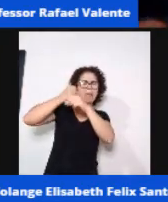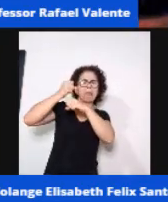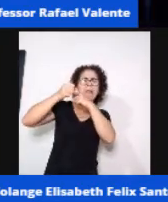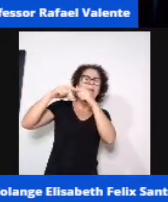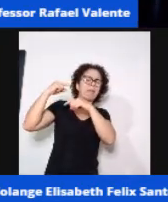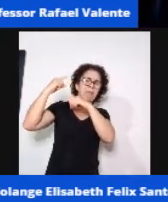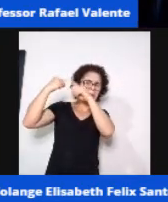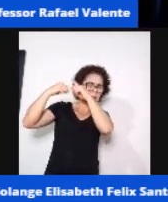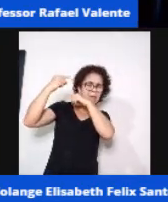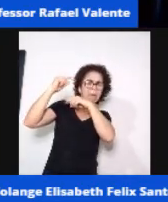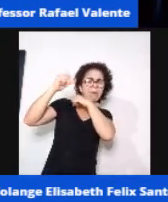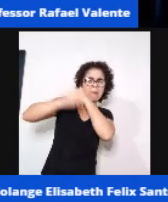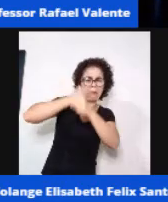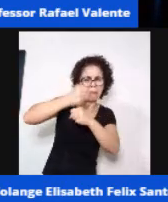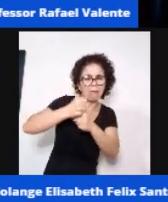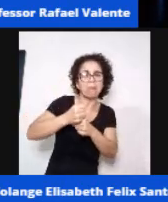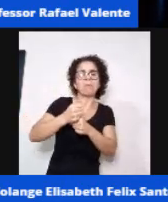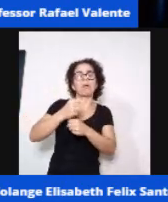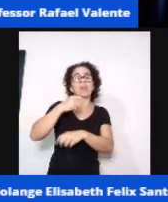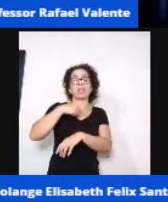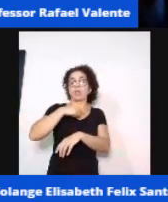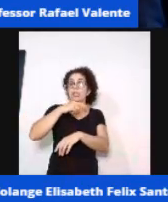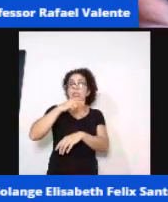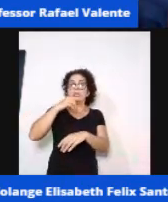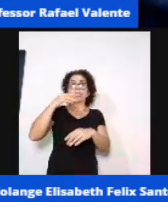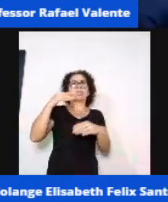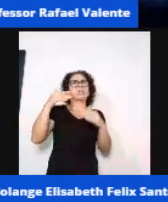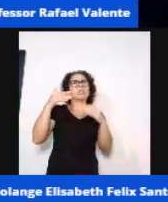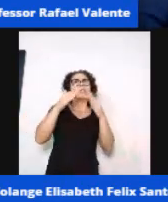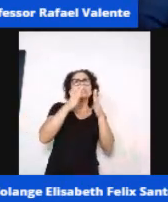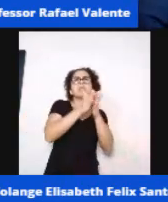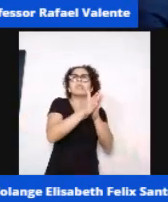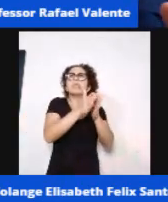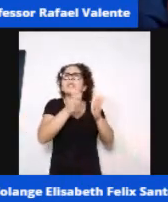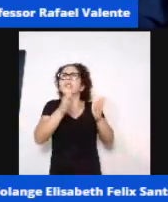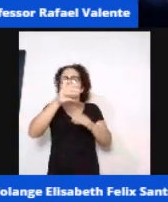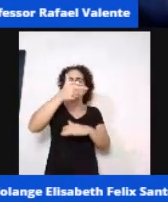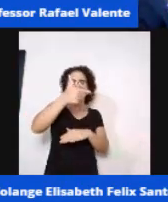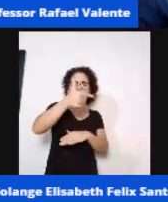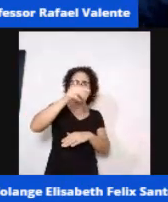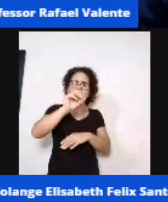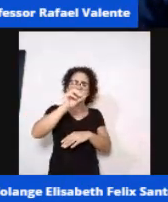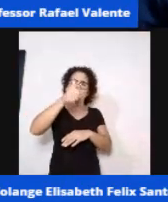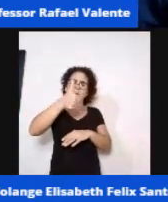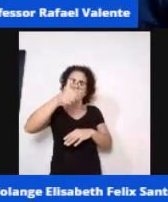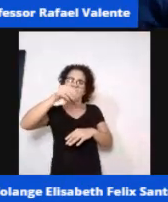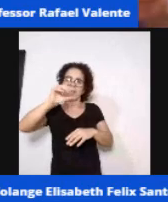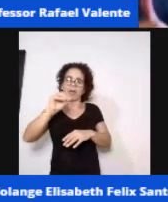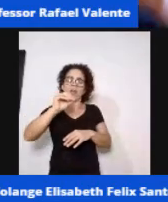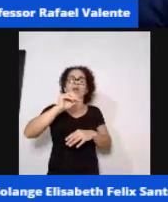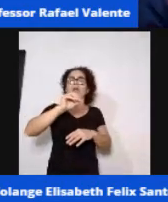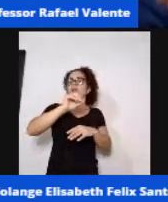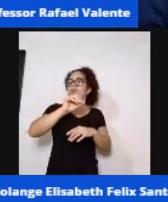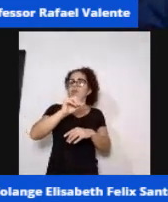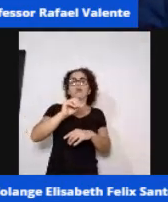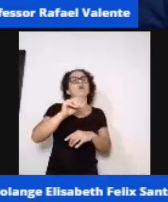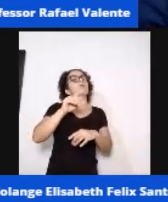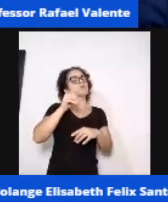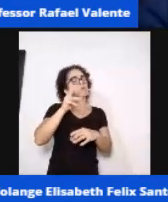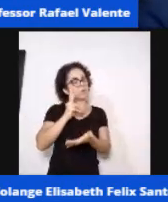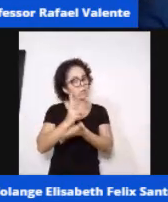2010. Eu sou professor em coordenação de curso desde 2013. Não tem como eu não sentir frio na barriga quando eu entro